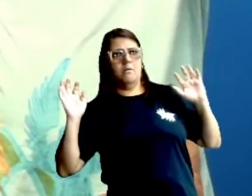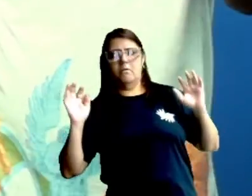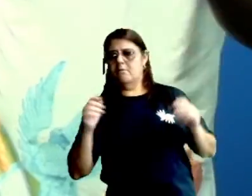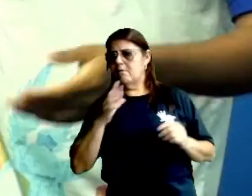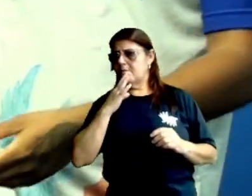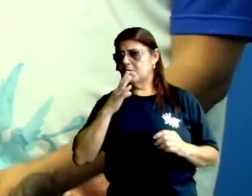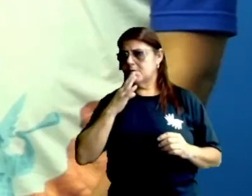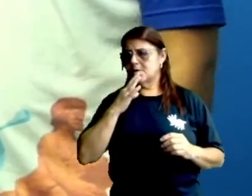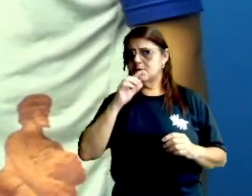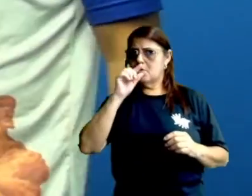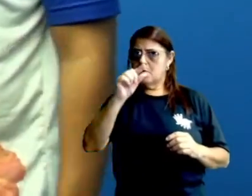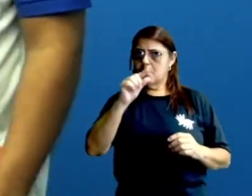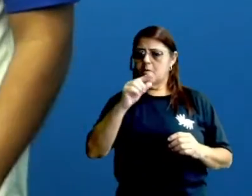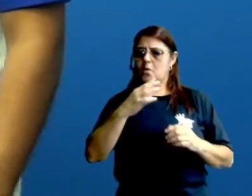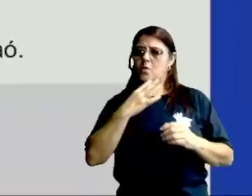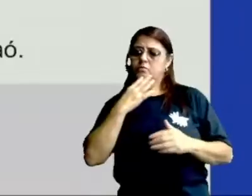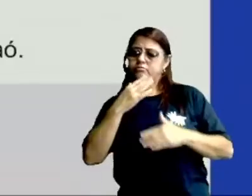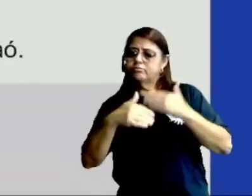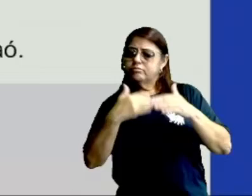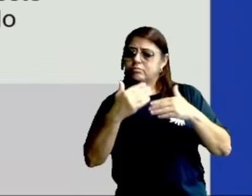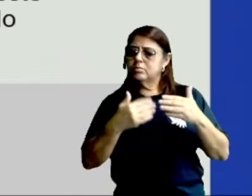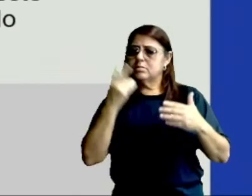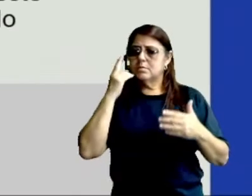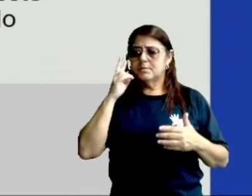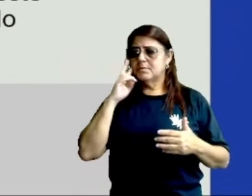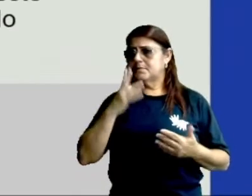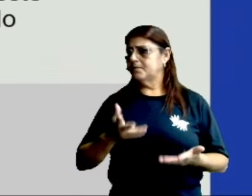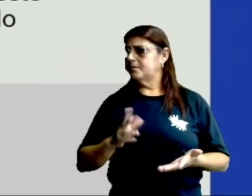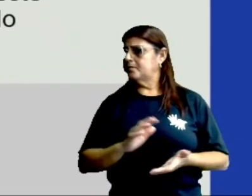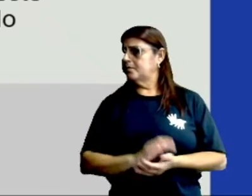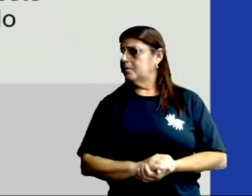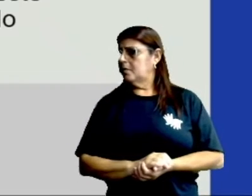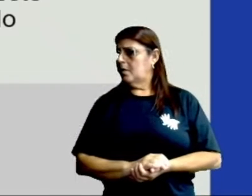vamos conhecer um pouco mais desses funcionários